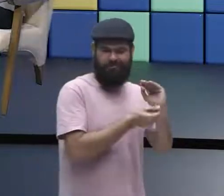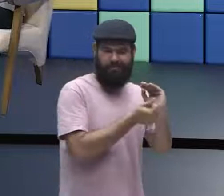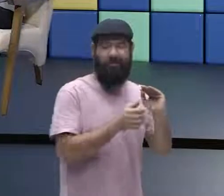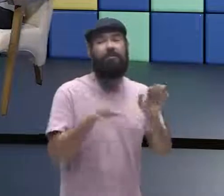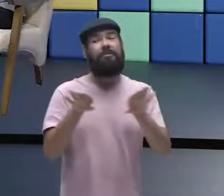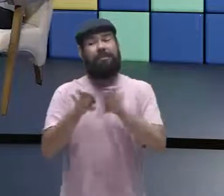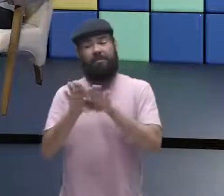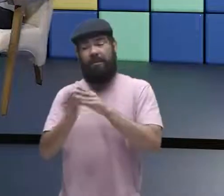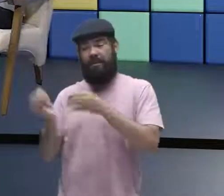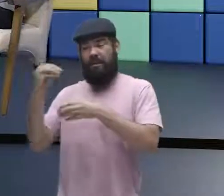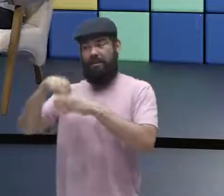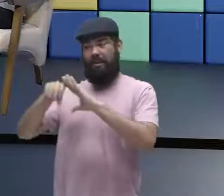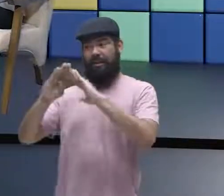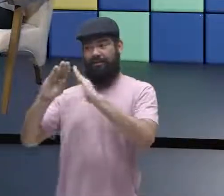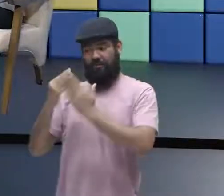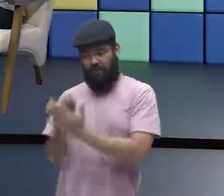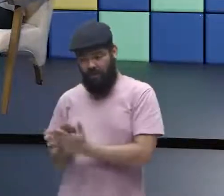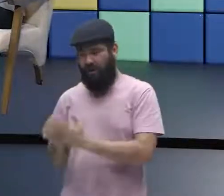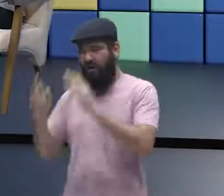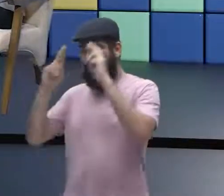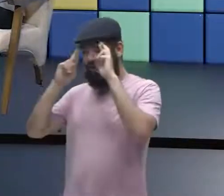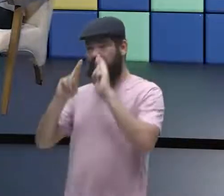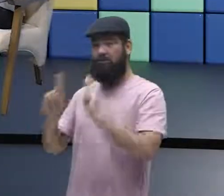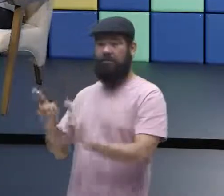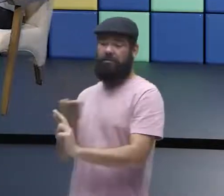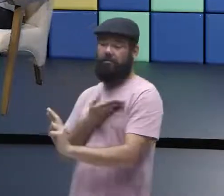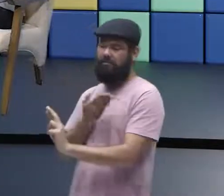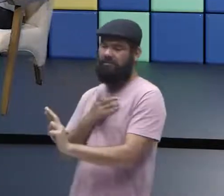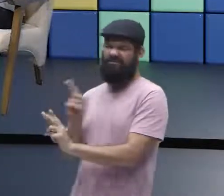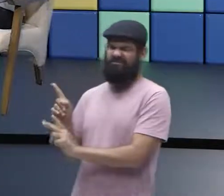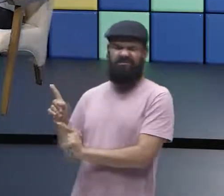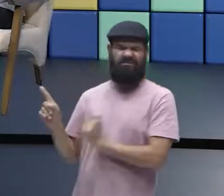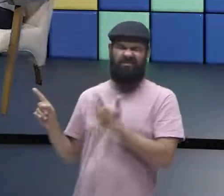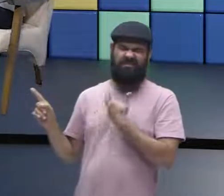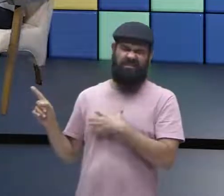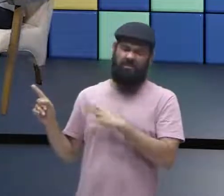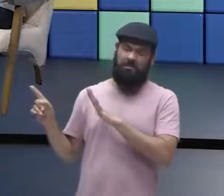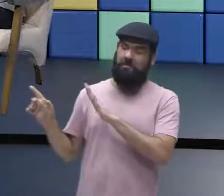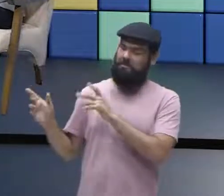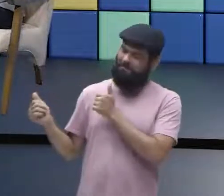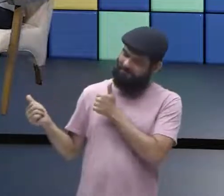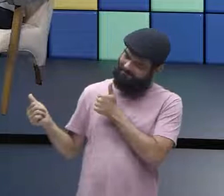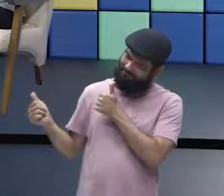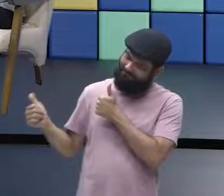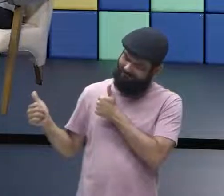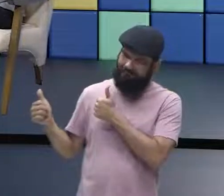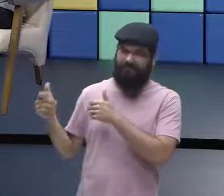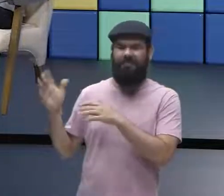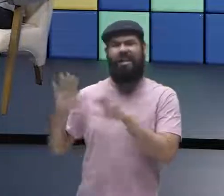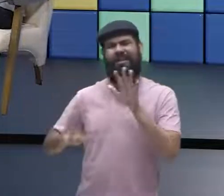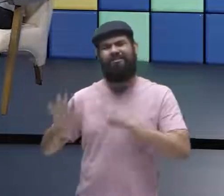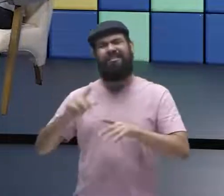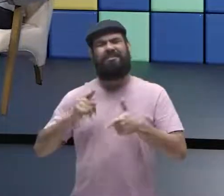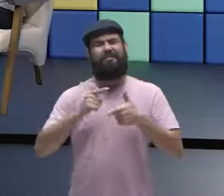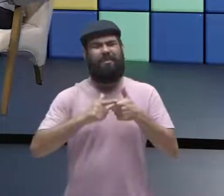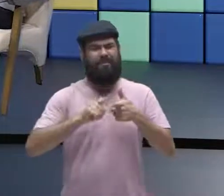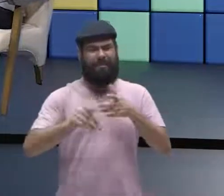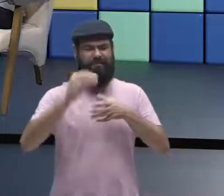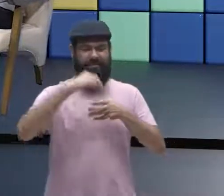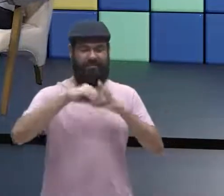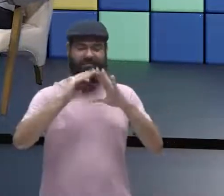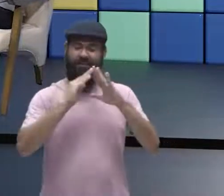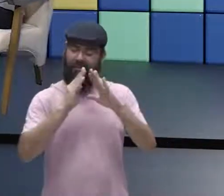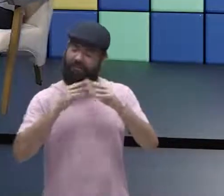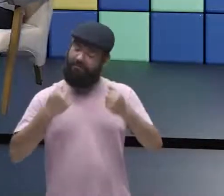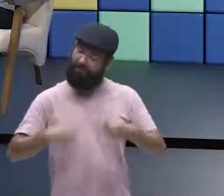os coleguinhas, né? Entender ali que ele tá ali num momento que não tá legal, às vezes tá passando por um momento difícil em casa, né? Então a gente tem que